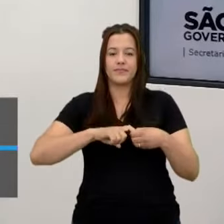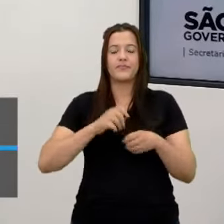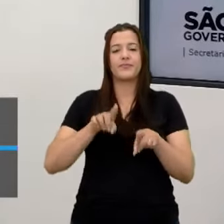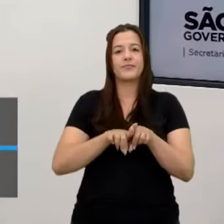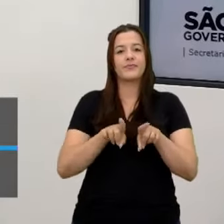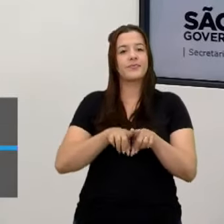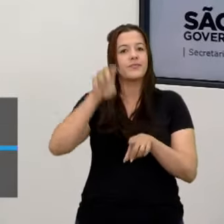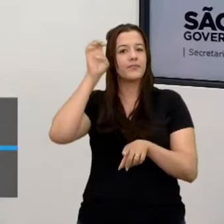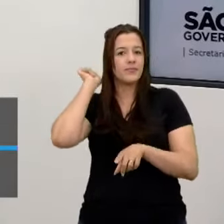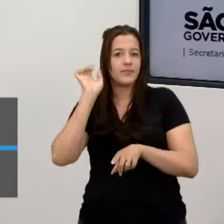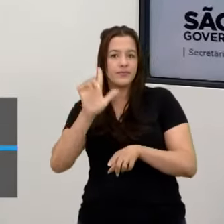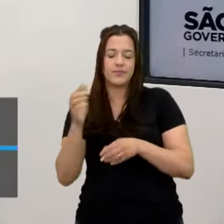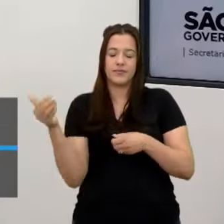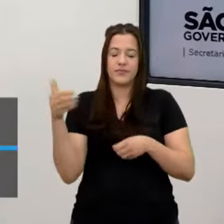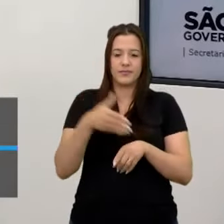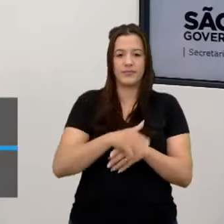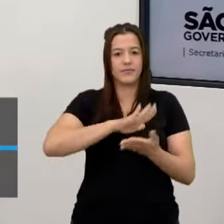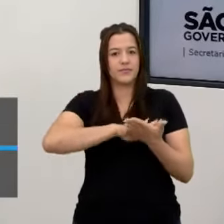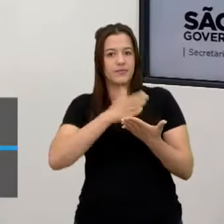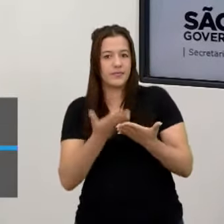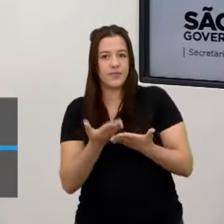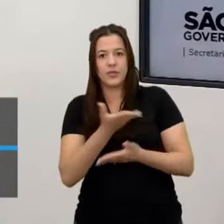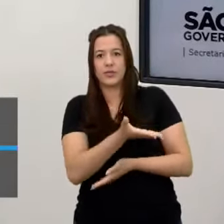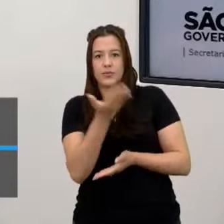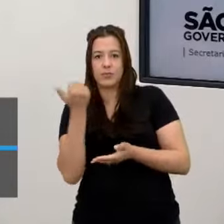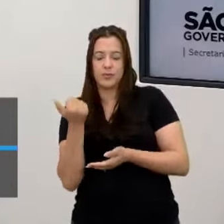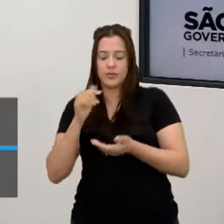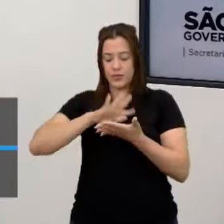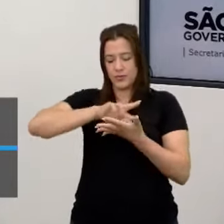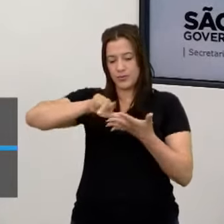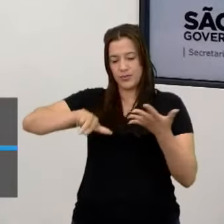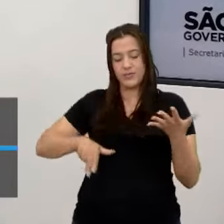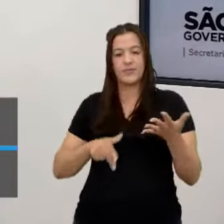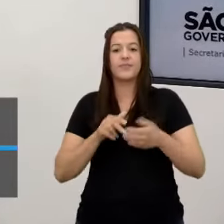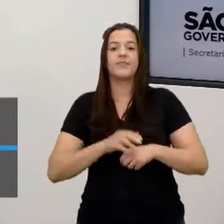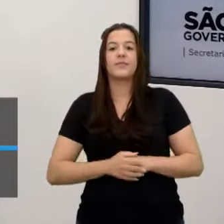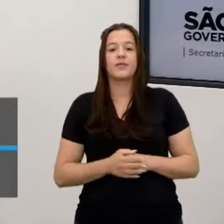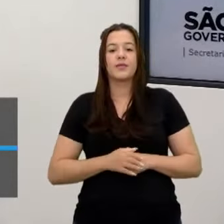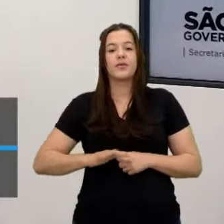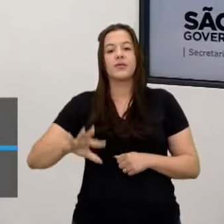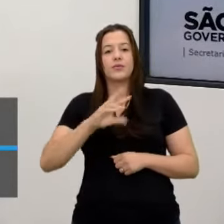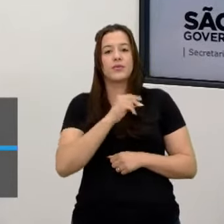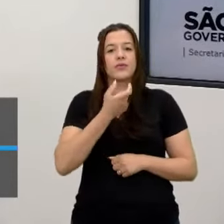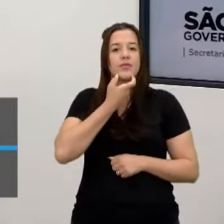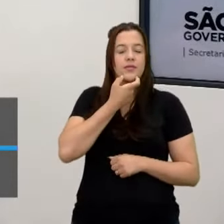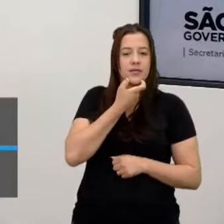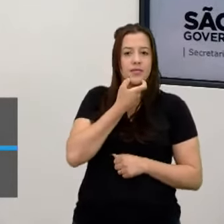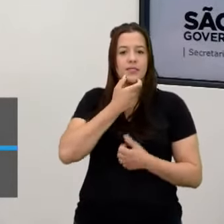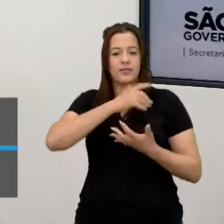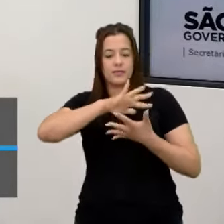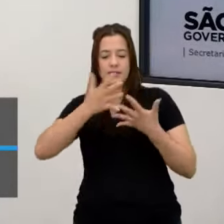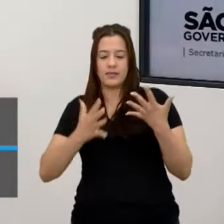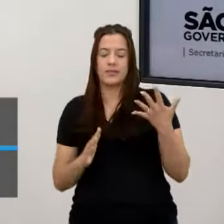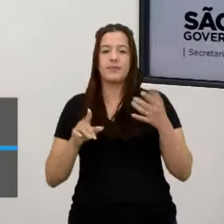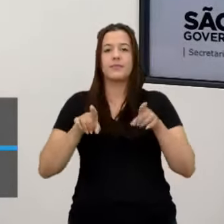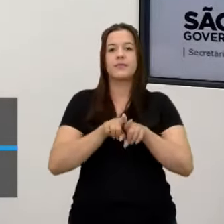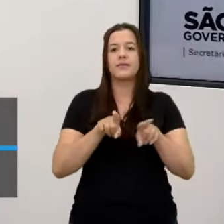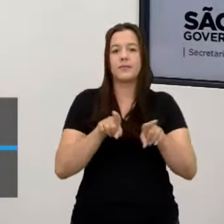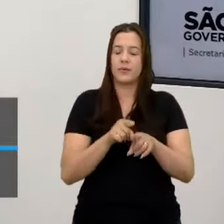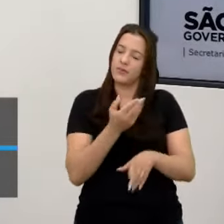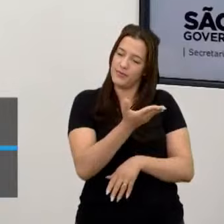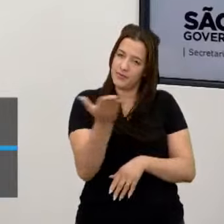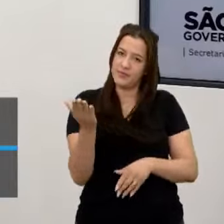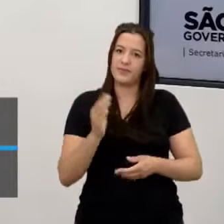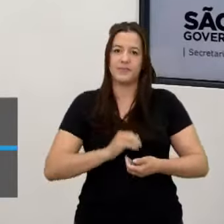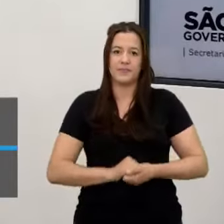também entra ali, então transformando essa aula em trilingue, right? Português, English and Libras aí para